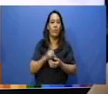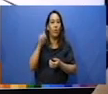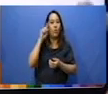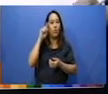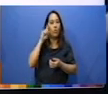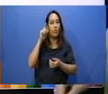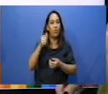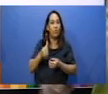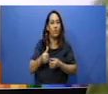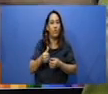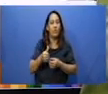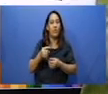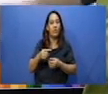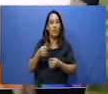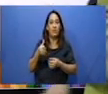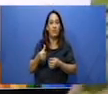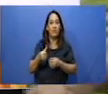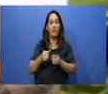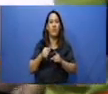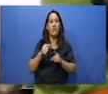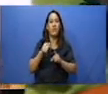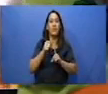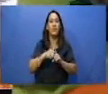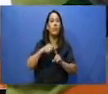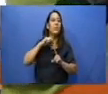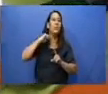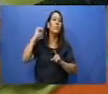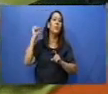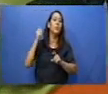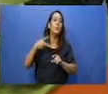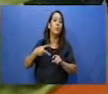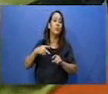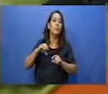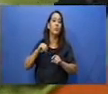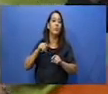de 2019. Vamos escrever?